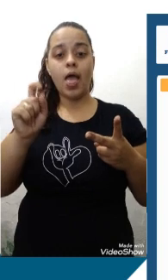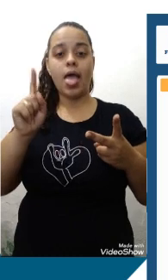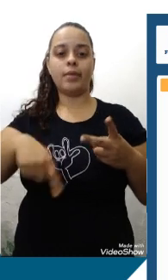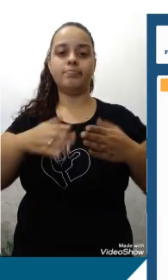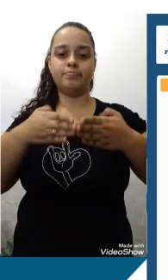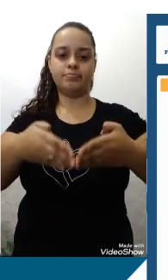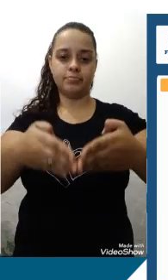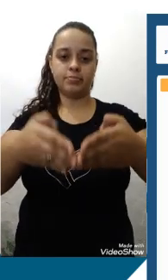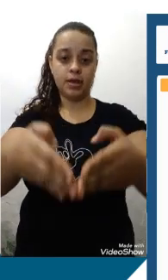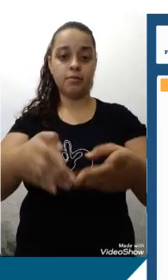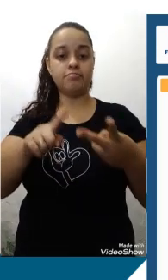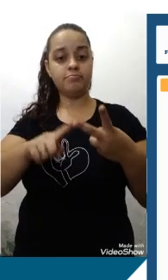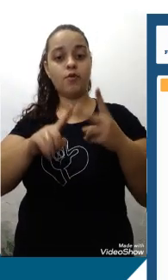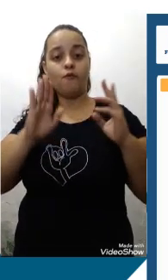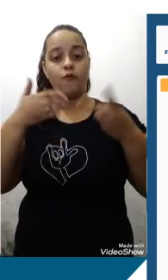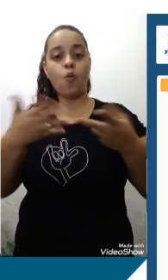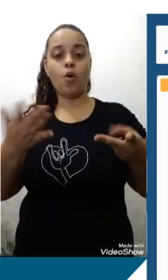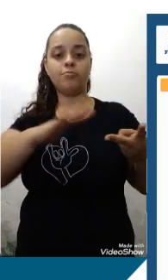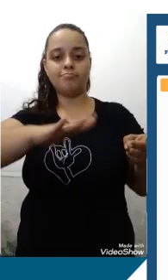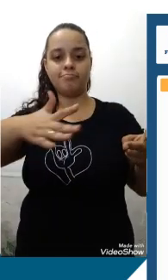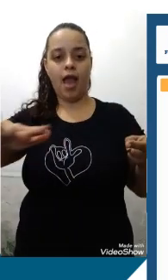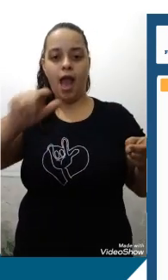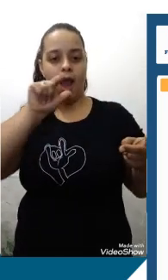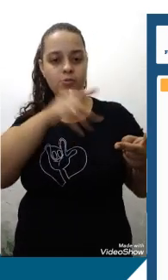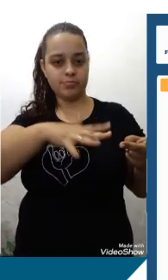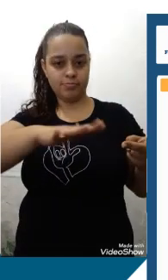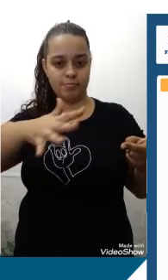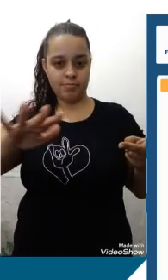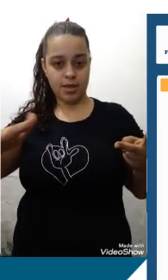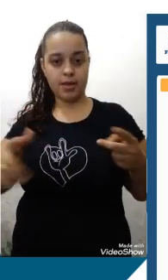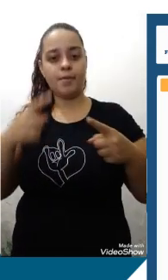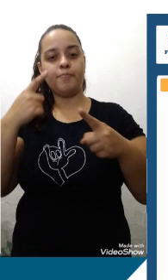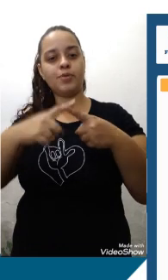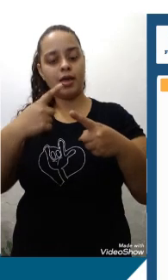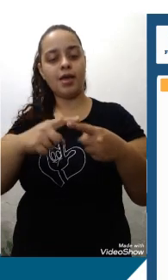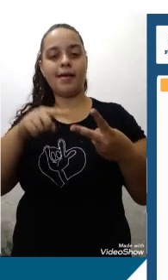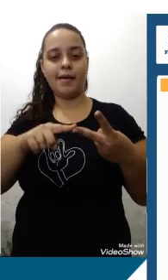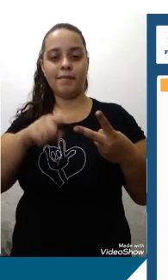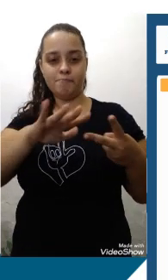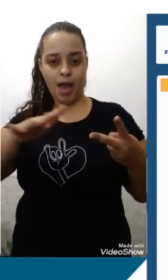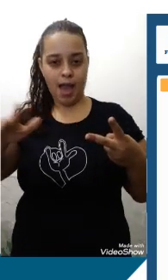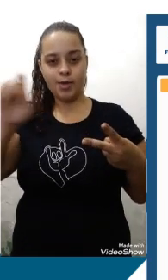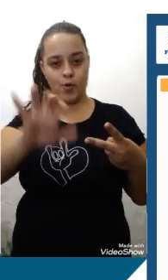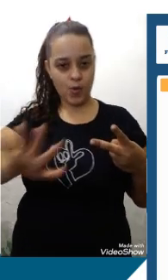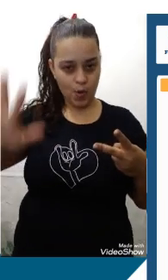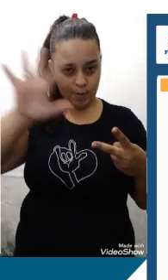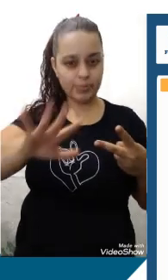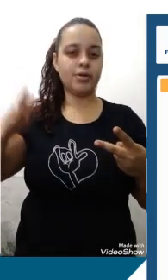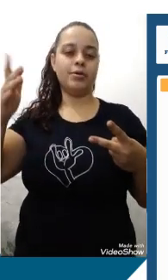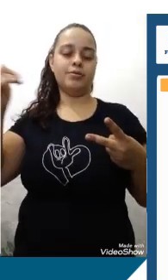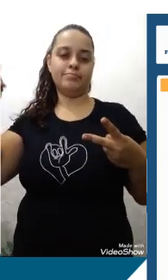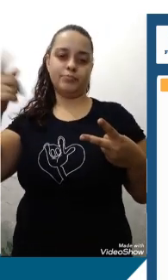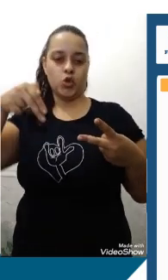ela se dá através dos mares, contra os mares em alguma medida. Isso porque os mares para os europeus, para além do